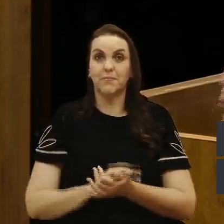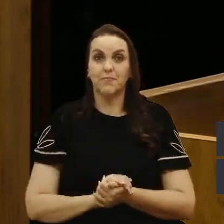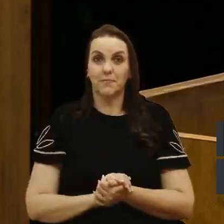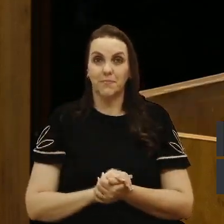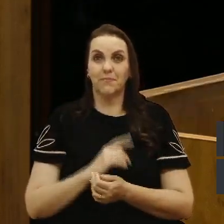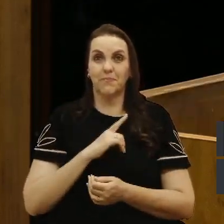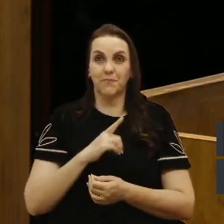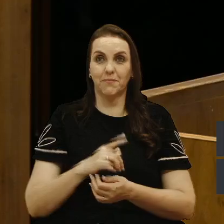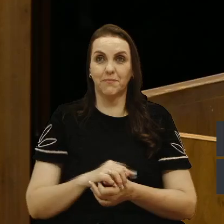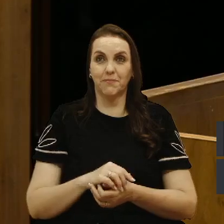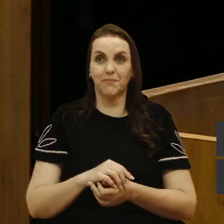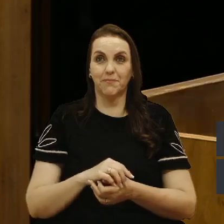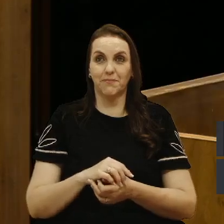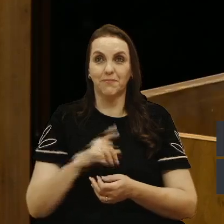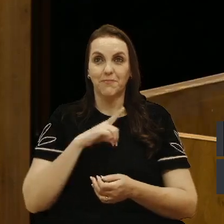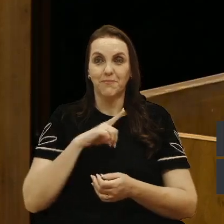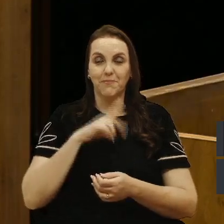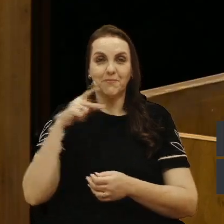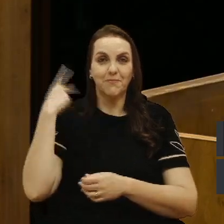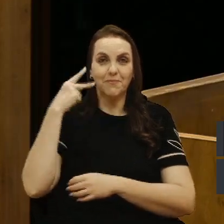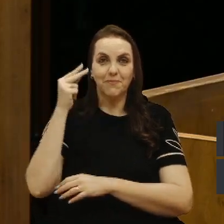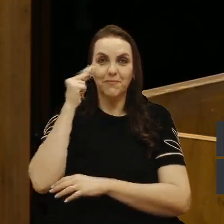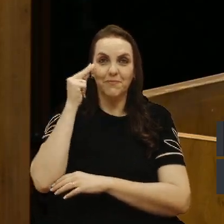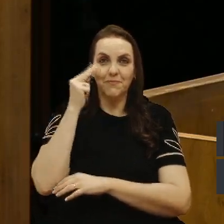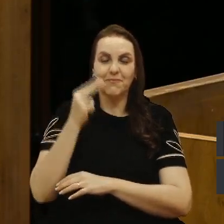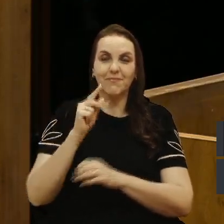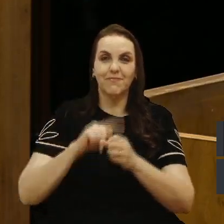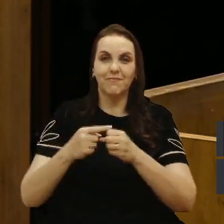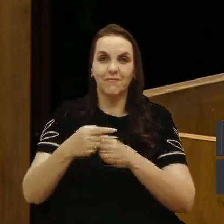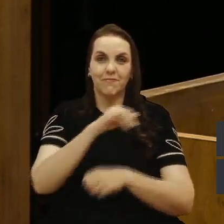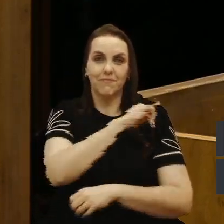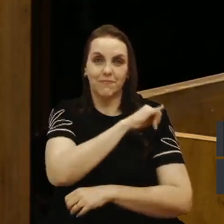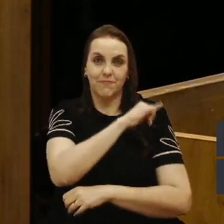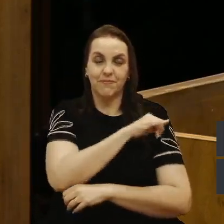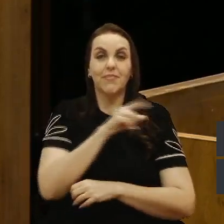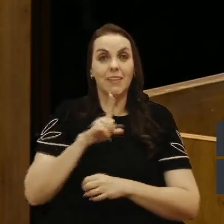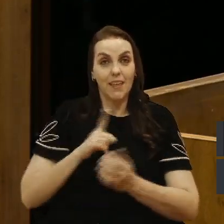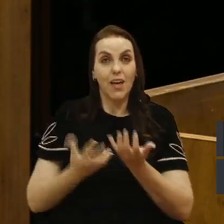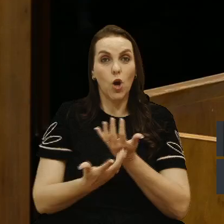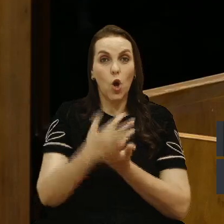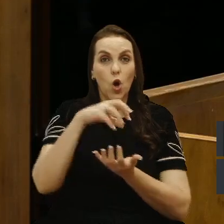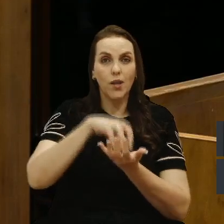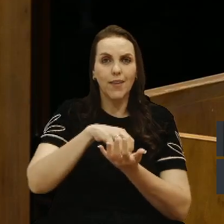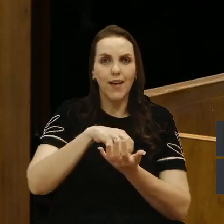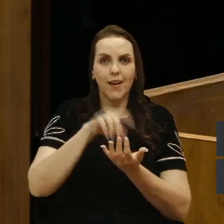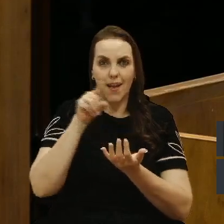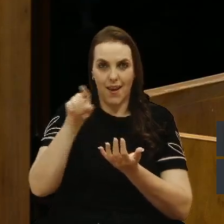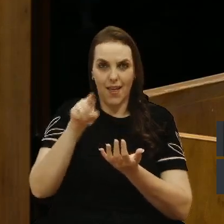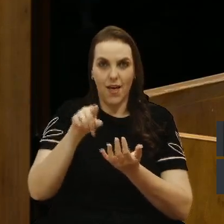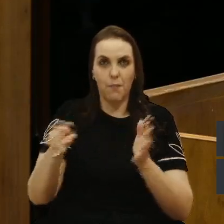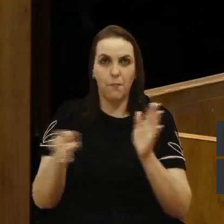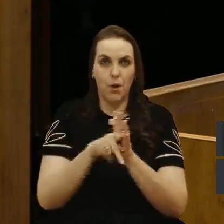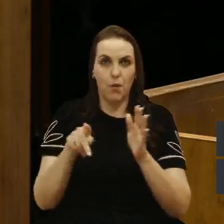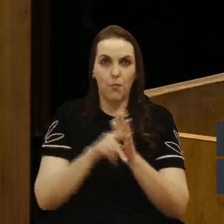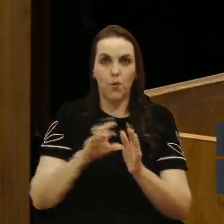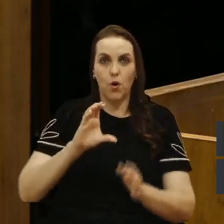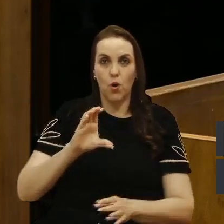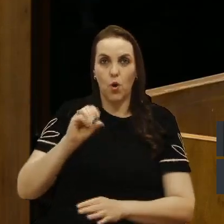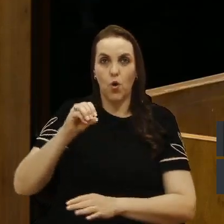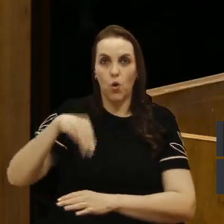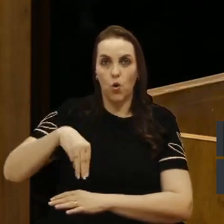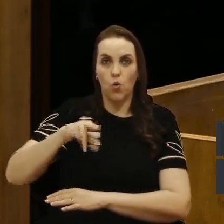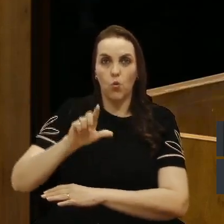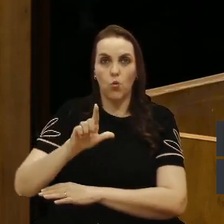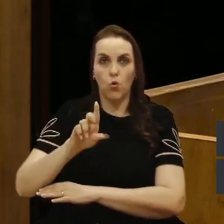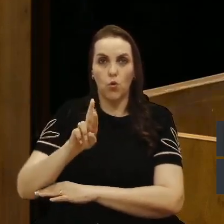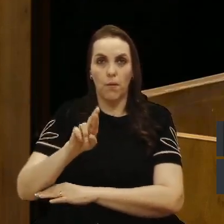Sandro Fantinel, que a cidade do Rio de Janeiro tem uma Codeca. Tem uma Codeca em que sentido? A Conlurb é uma empresa de